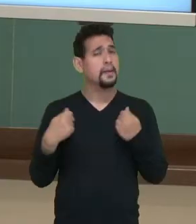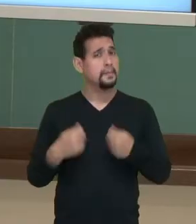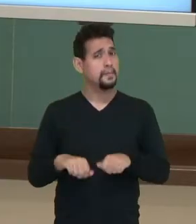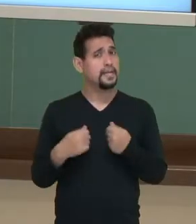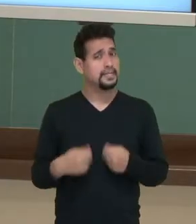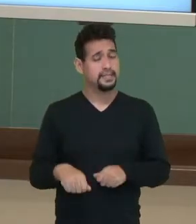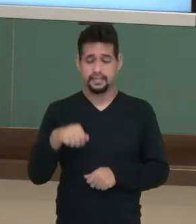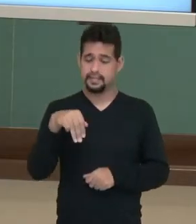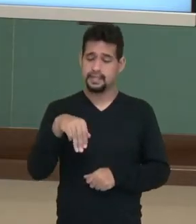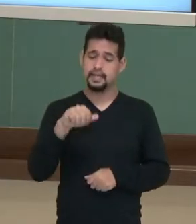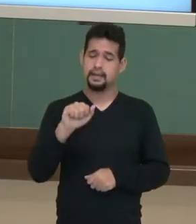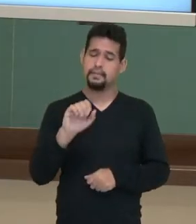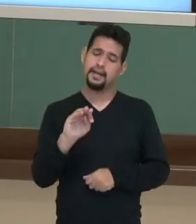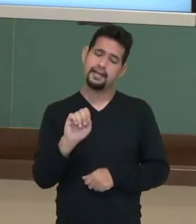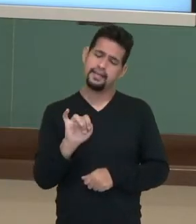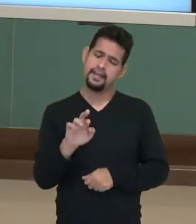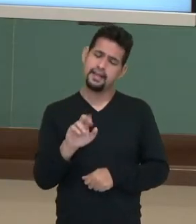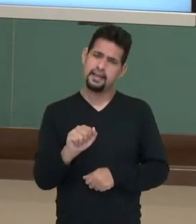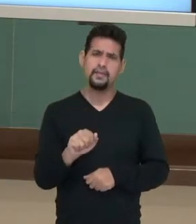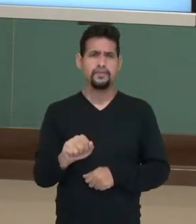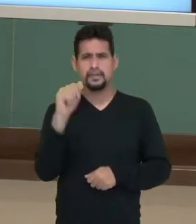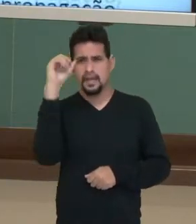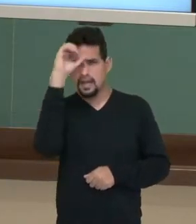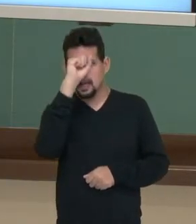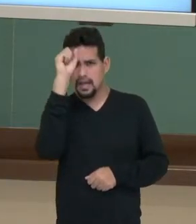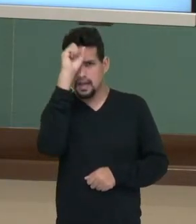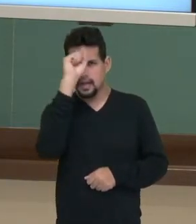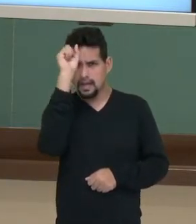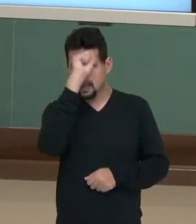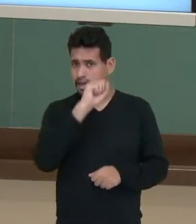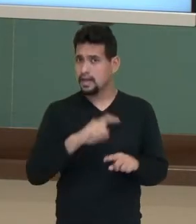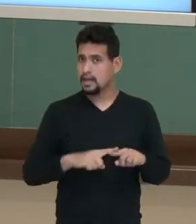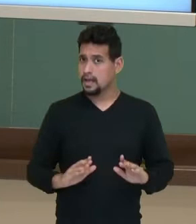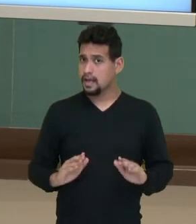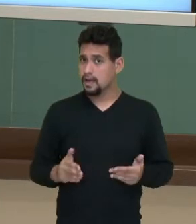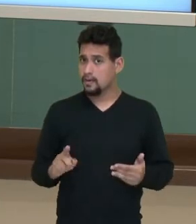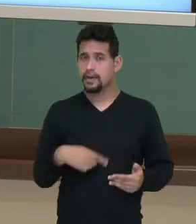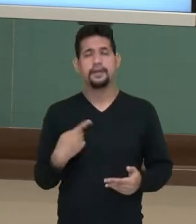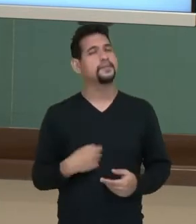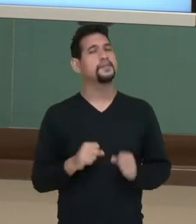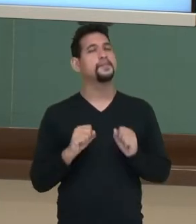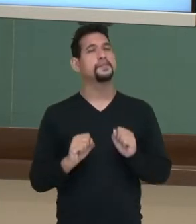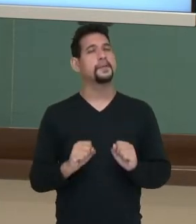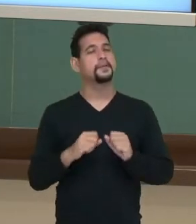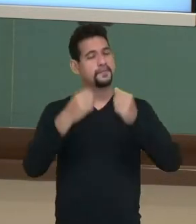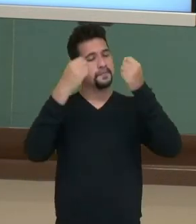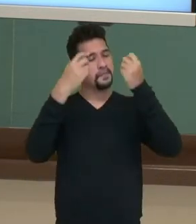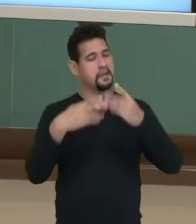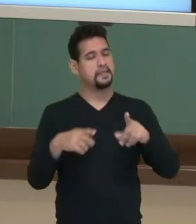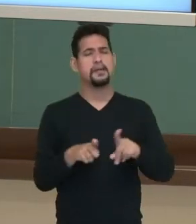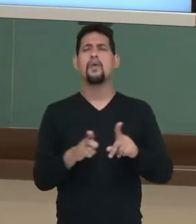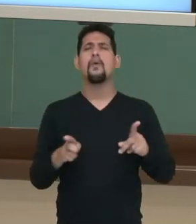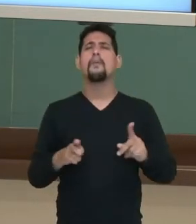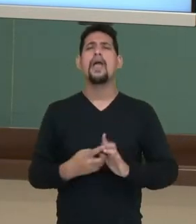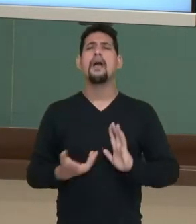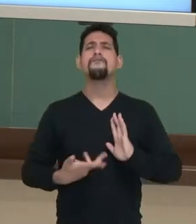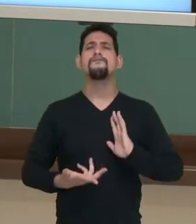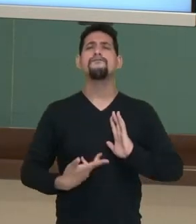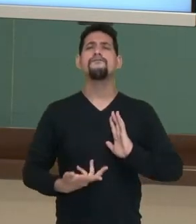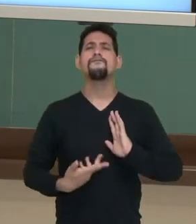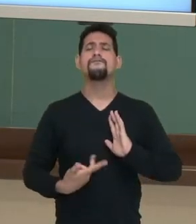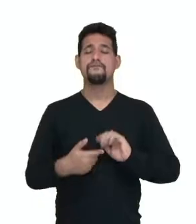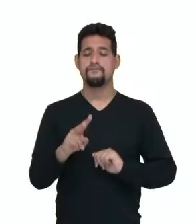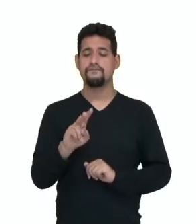se propagar. Se você pegou isso, então agora nós podemos falar um pouquinho da velocidade do som.